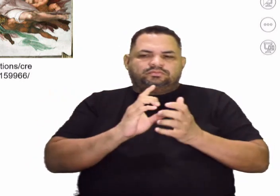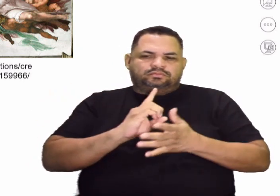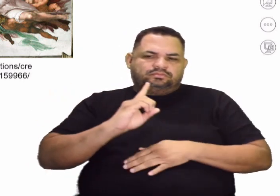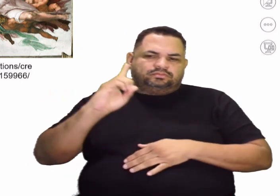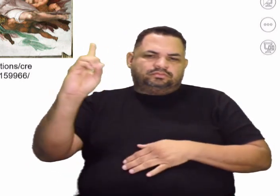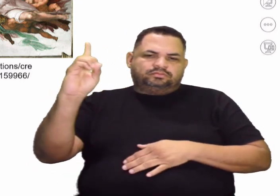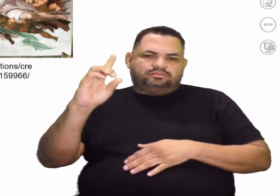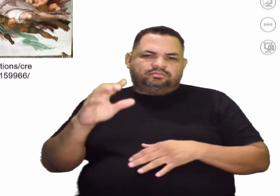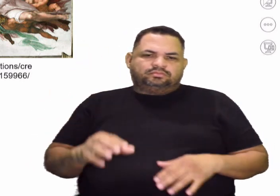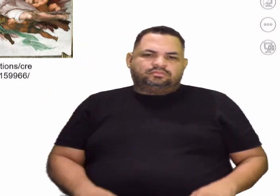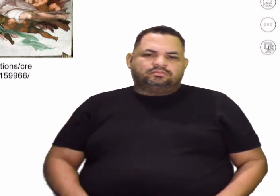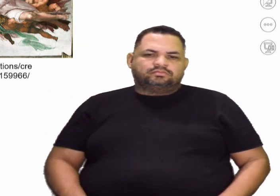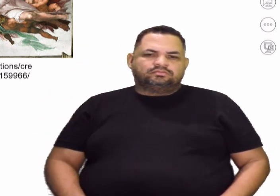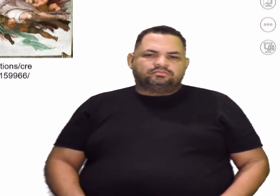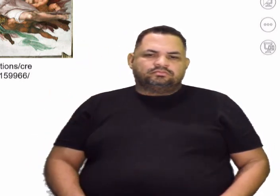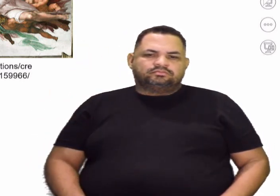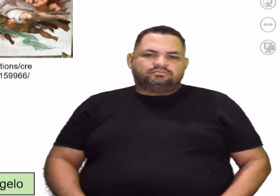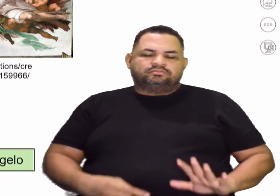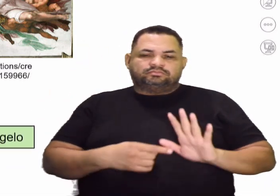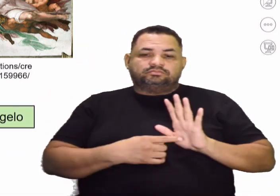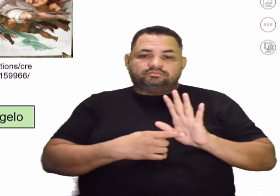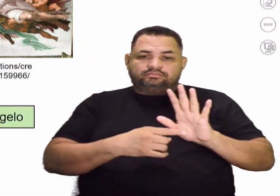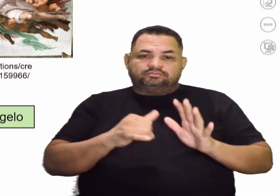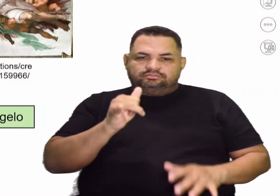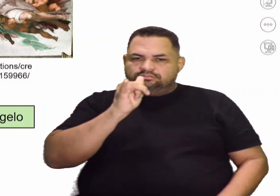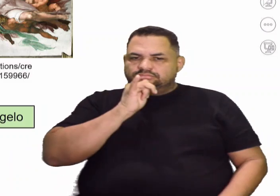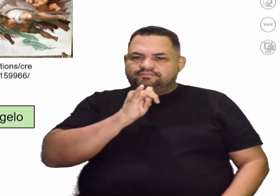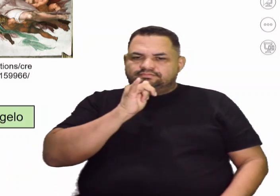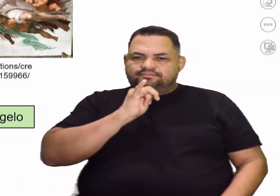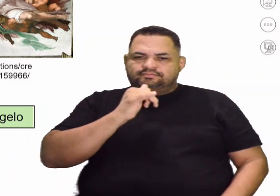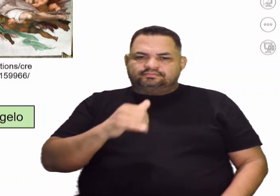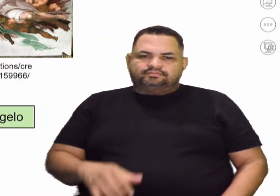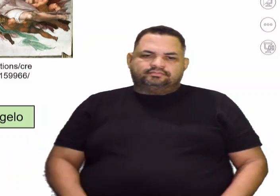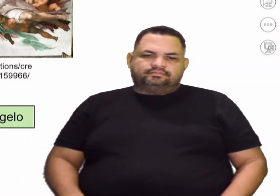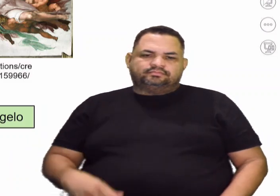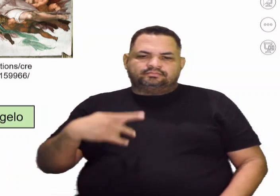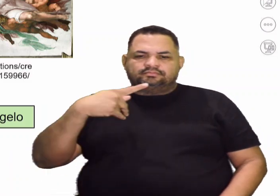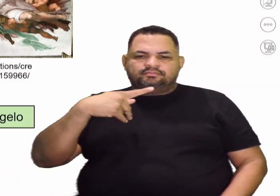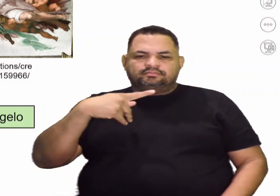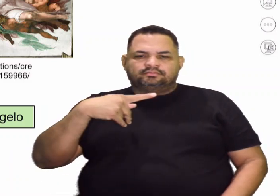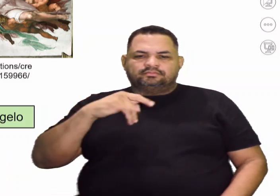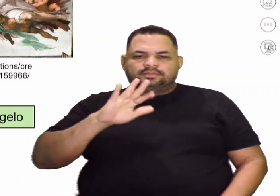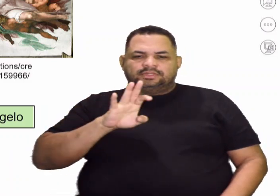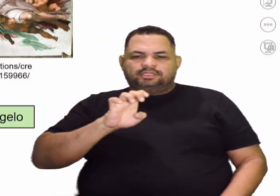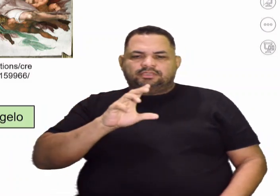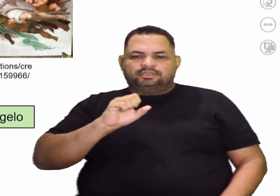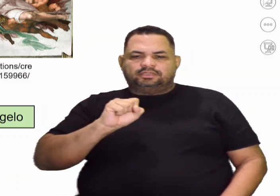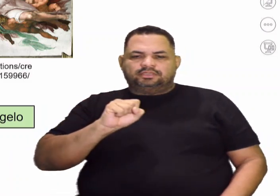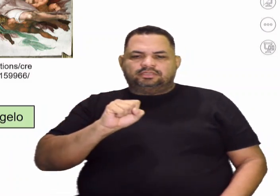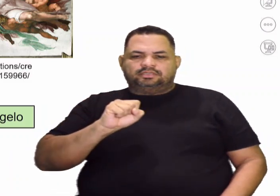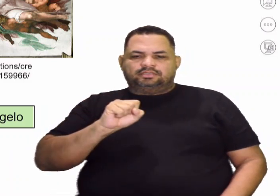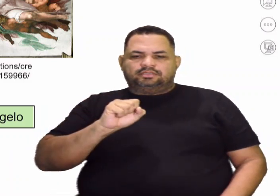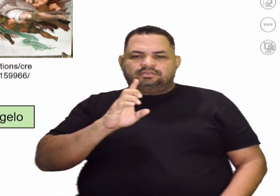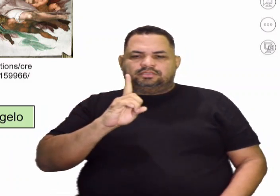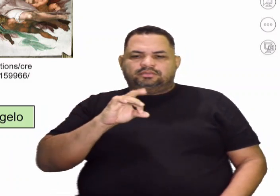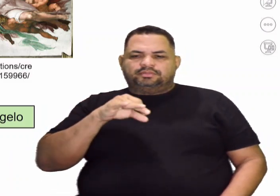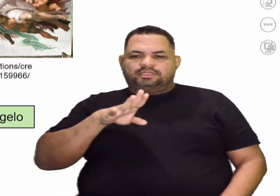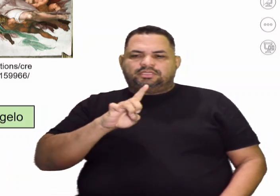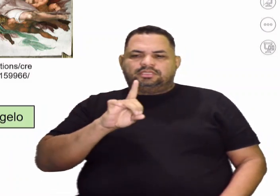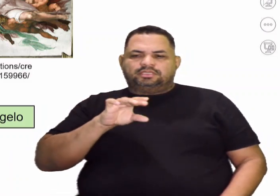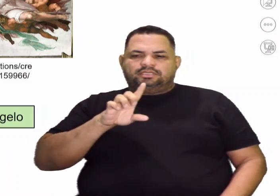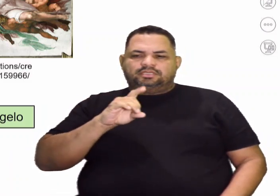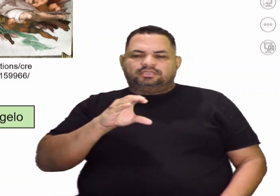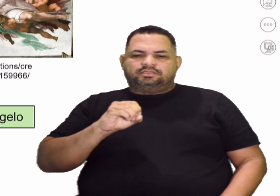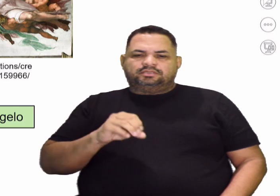de Michelangelo. Então, trouxe só um exemplo para vocês. E Pietà, né, de Michelangelo. Né? O que é Pietà?